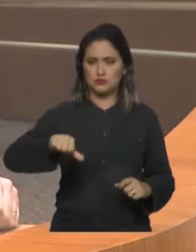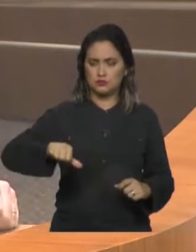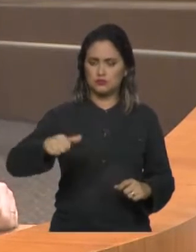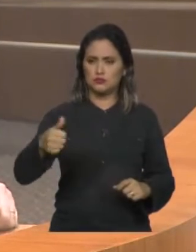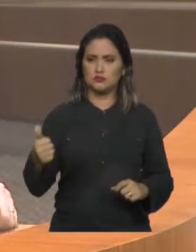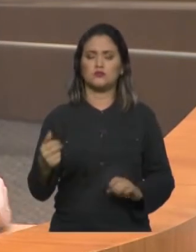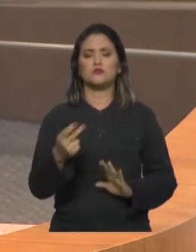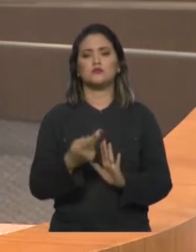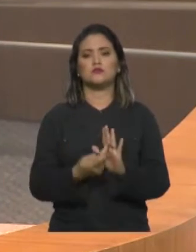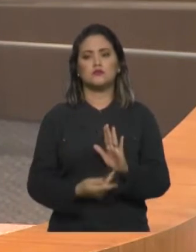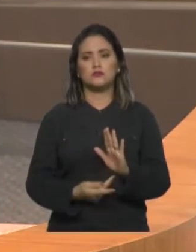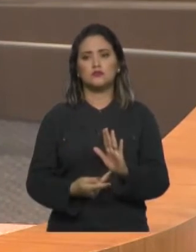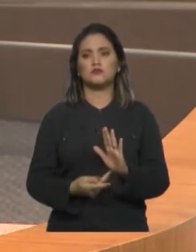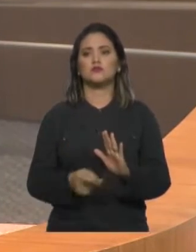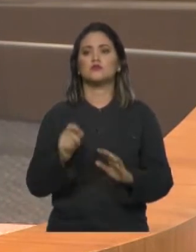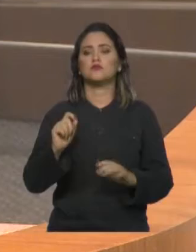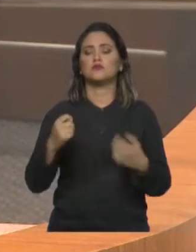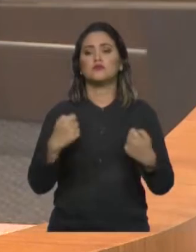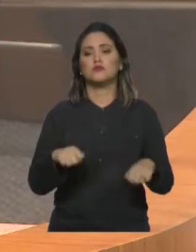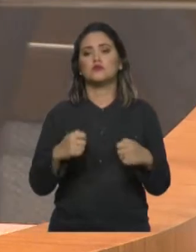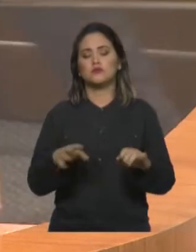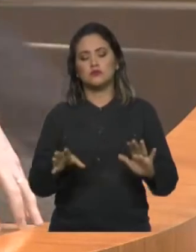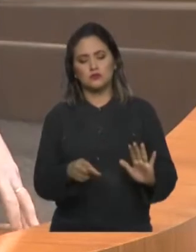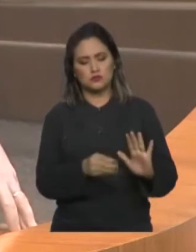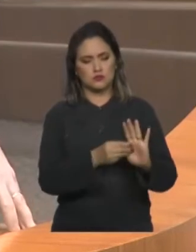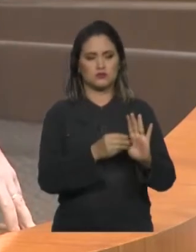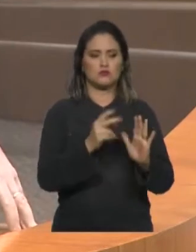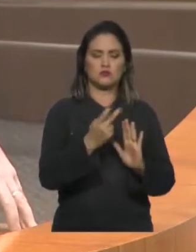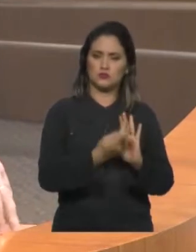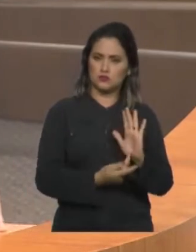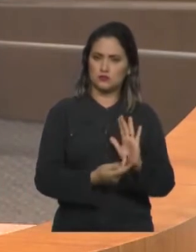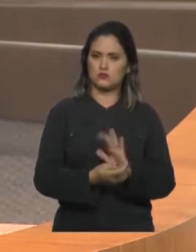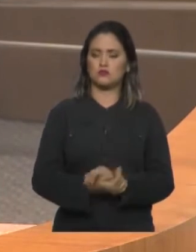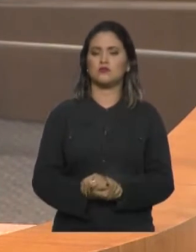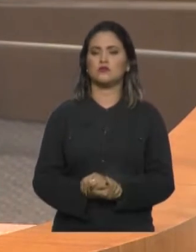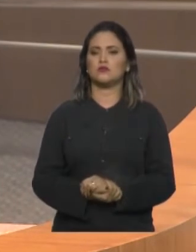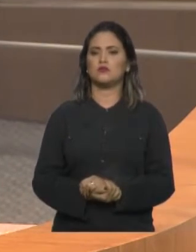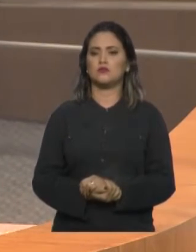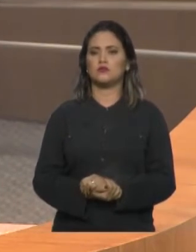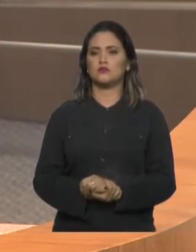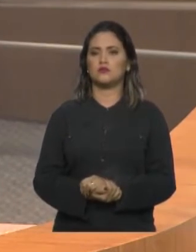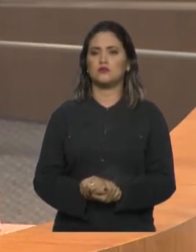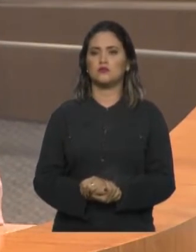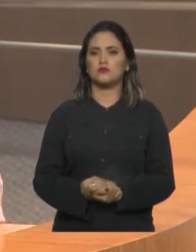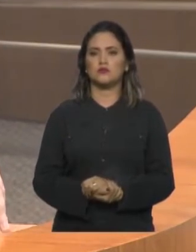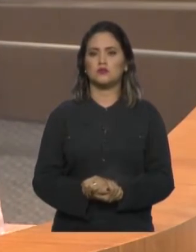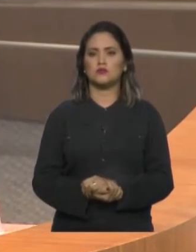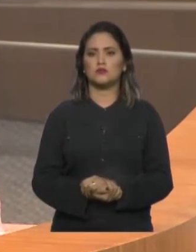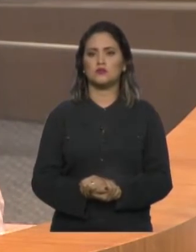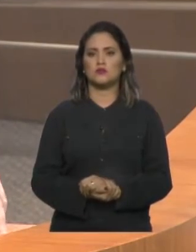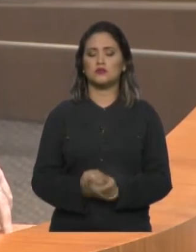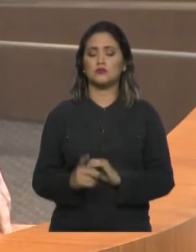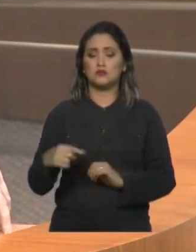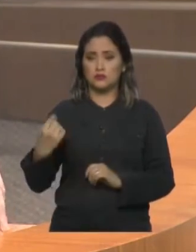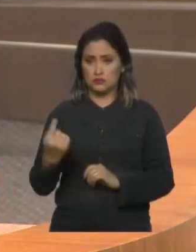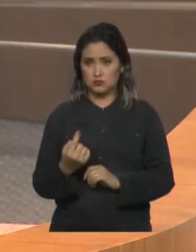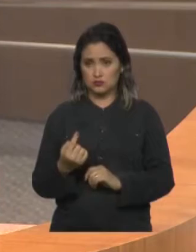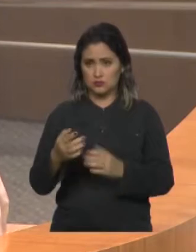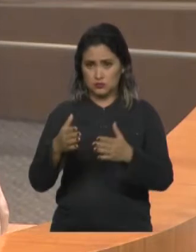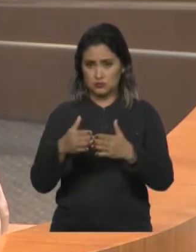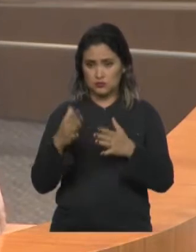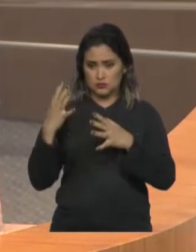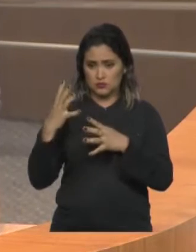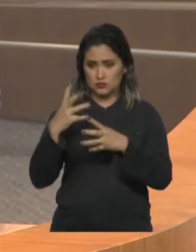o que precisa ser emendado ao projeto então o senhor presidente nós da oposição vamos pedir vistas a